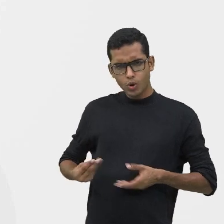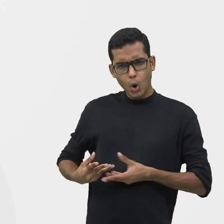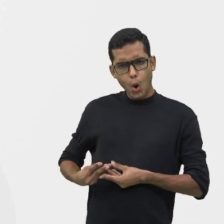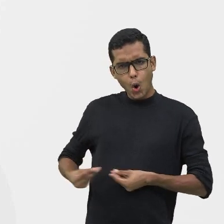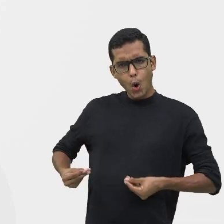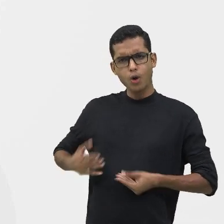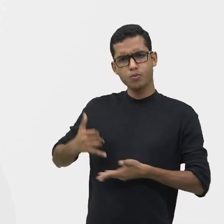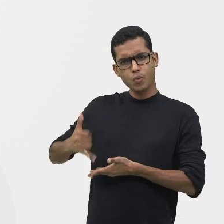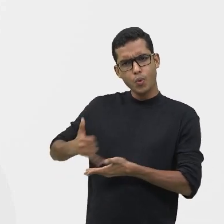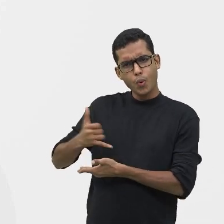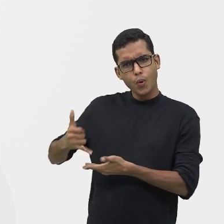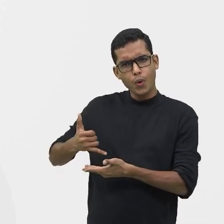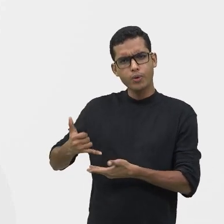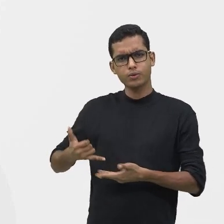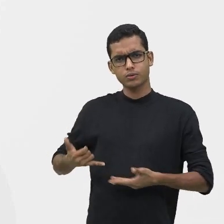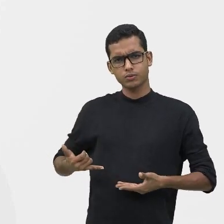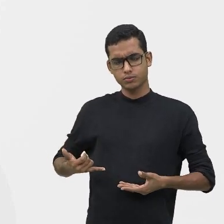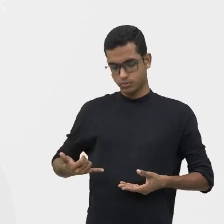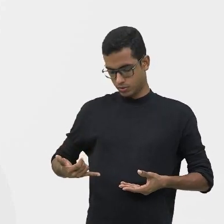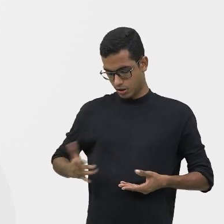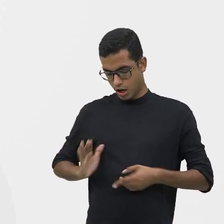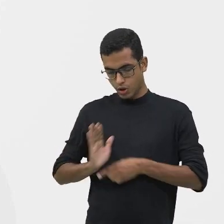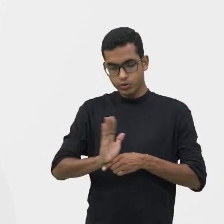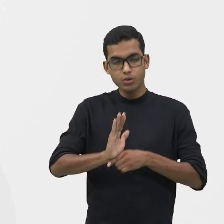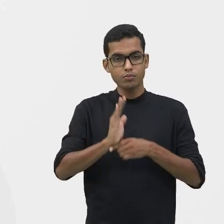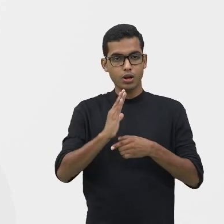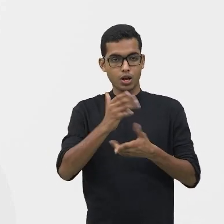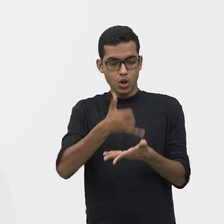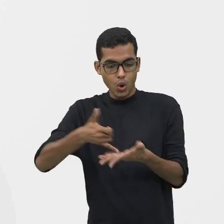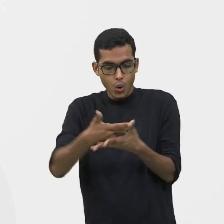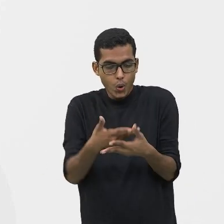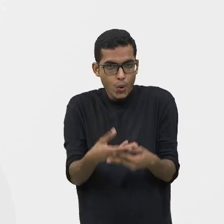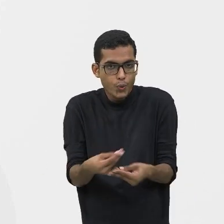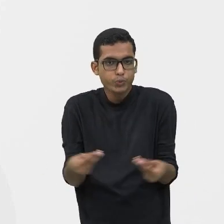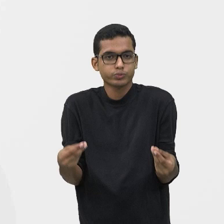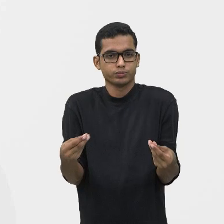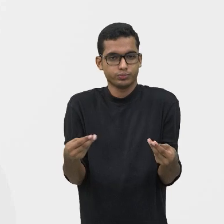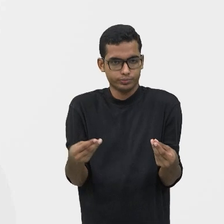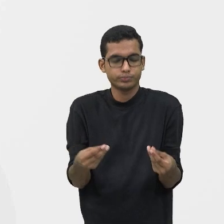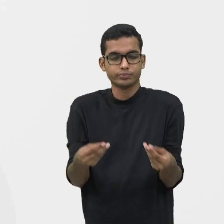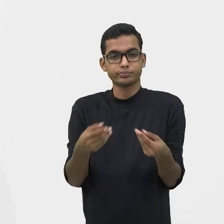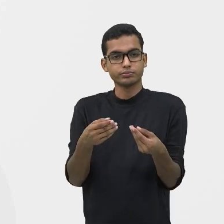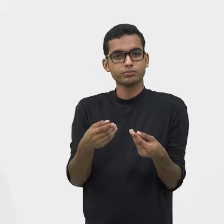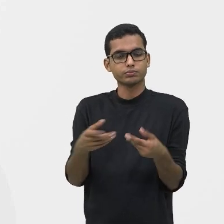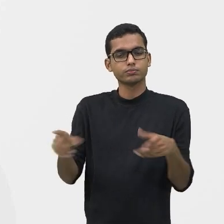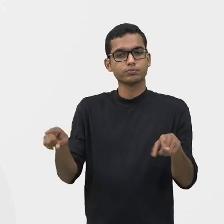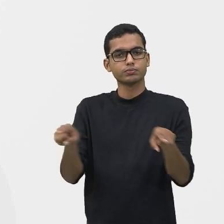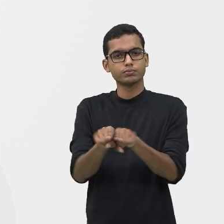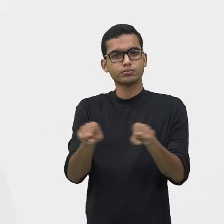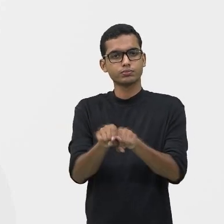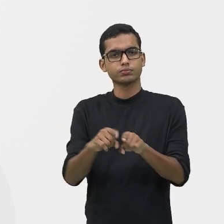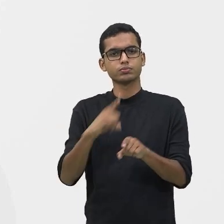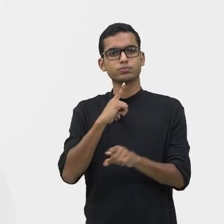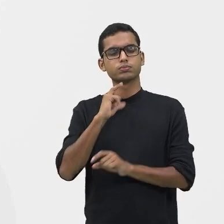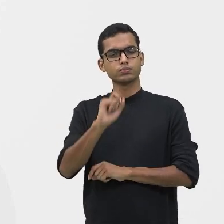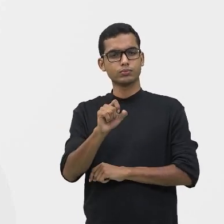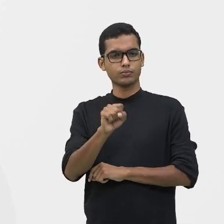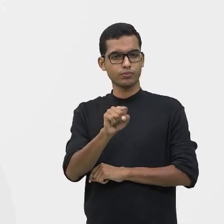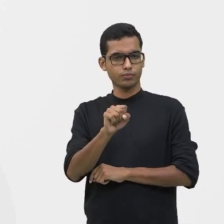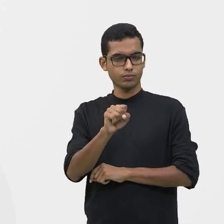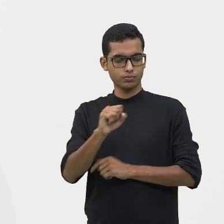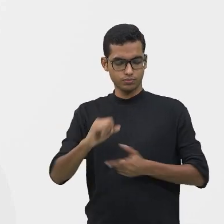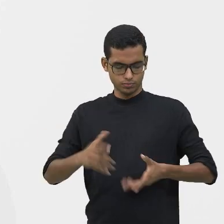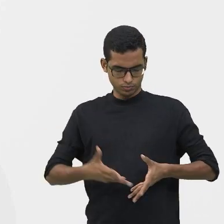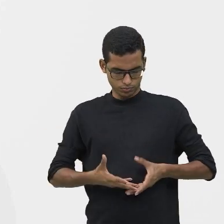emulsificar? É desfazer. Lá no duodeno também, a gente tem o suco pancreático. Ele vai receber o suco pancreático